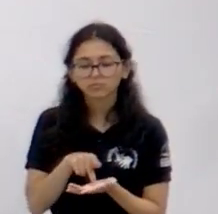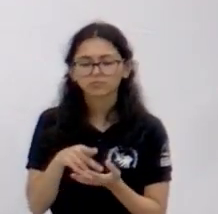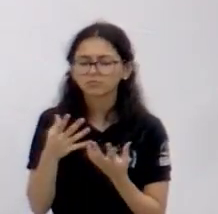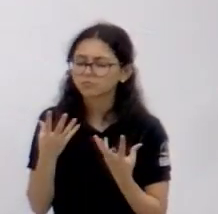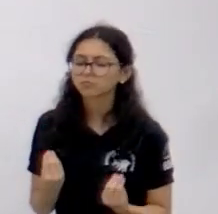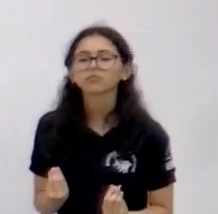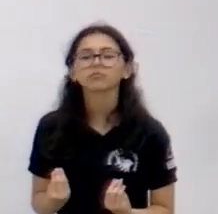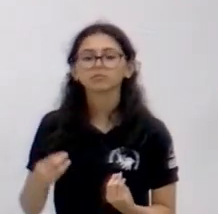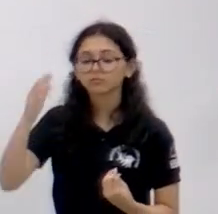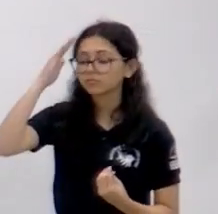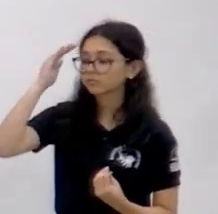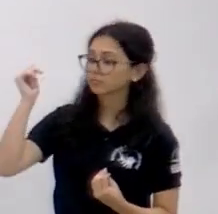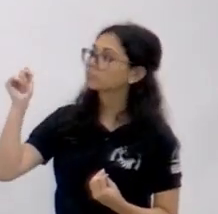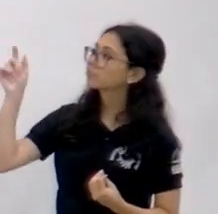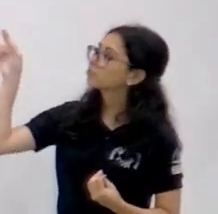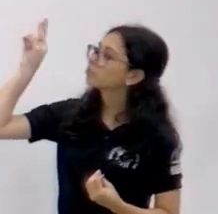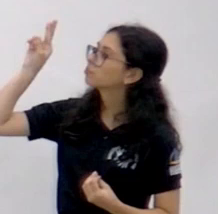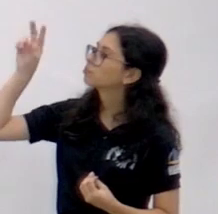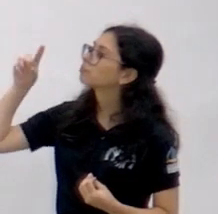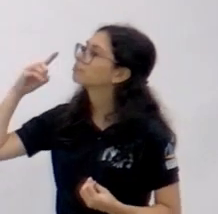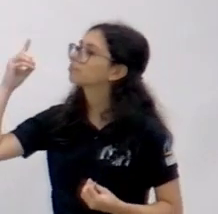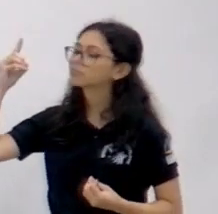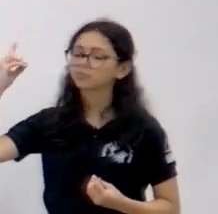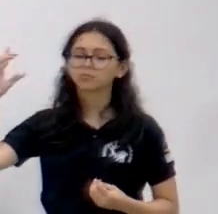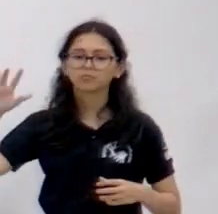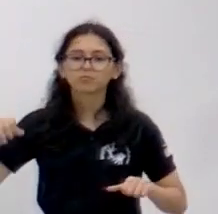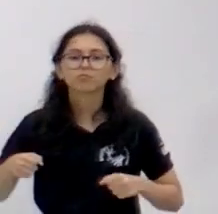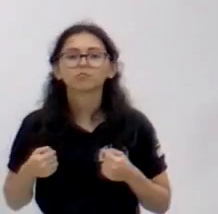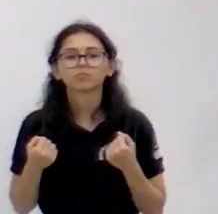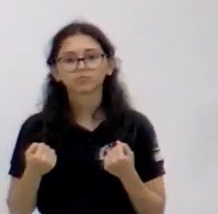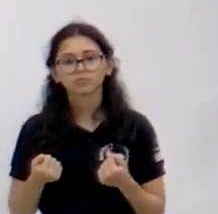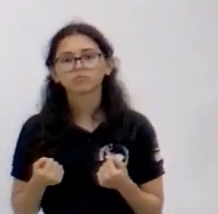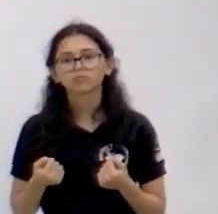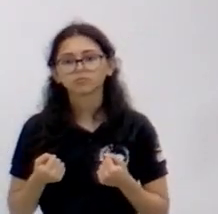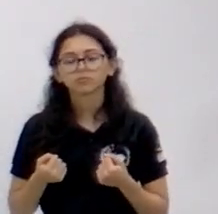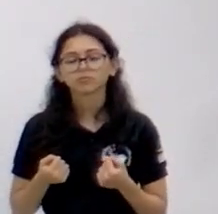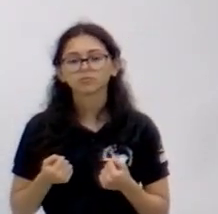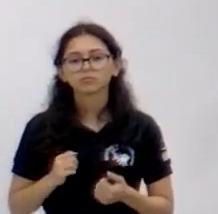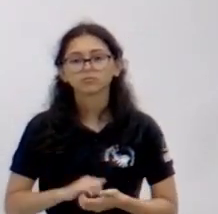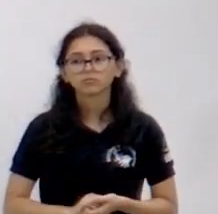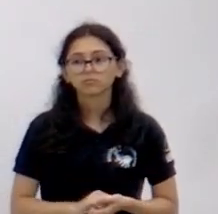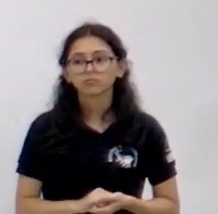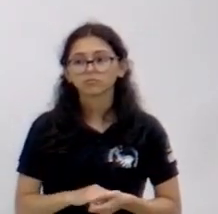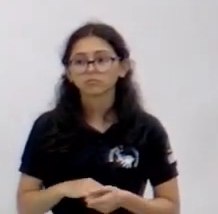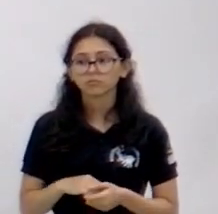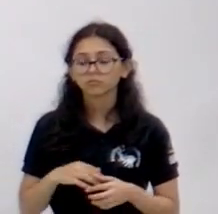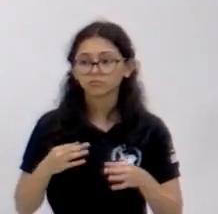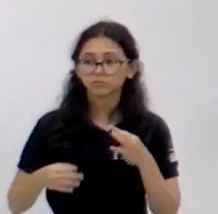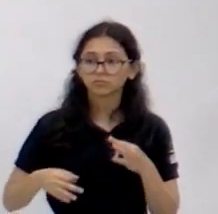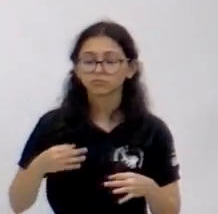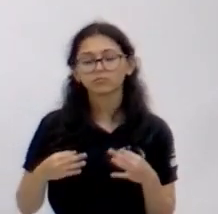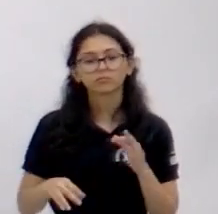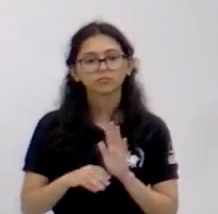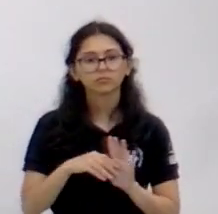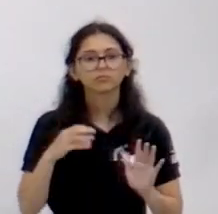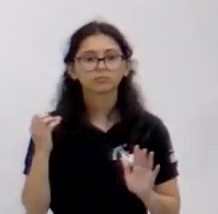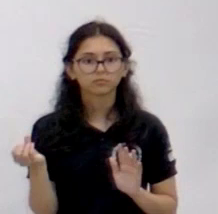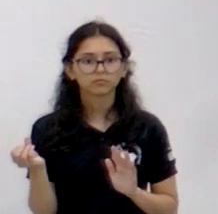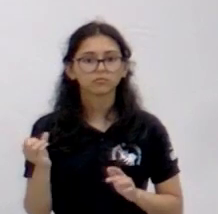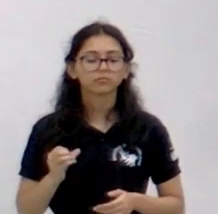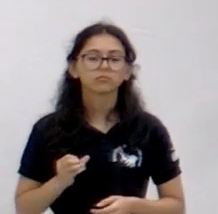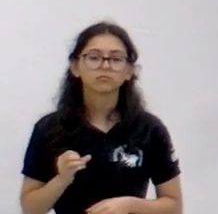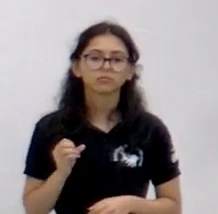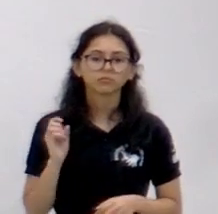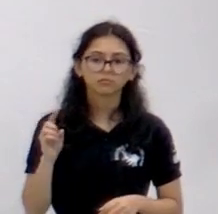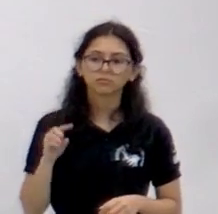de Deus. Por que digo isso? Mais uma vez, volto meus olhos para o texto. Lá em Juízes ainda, no capítulo 6,